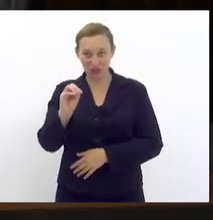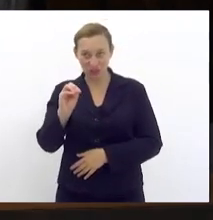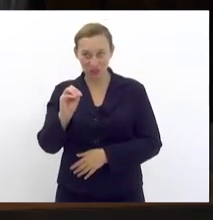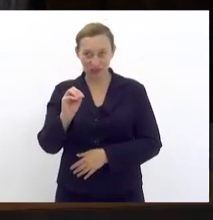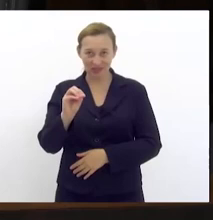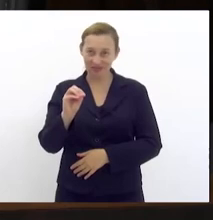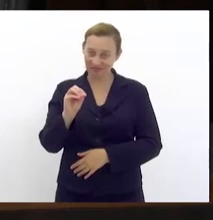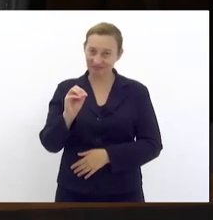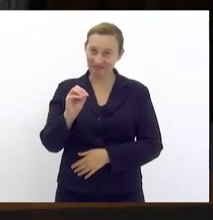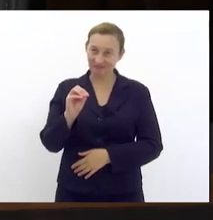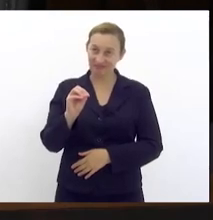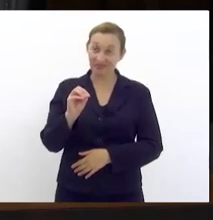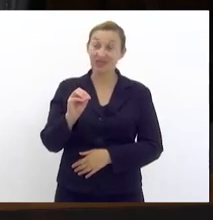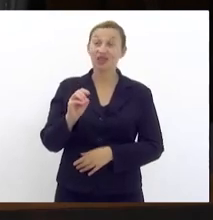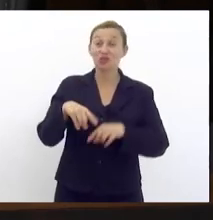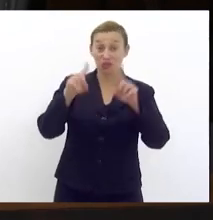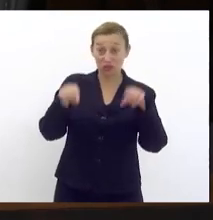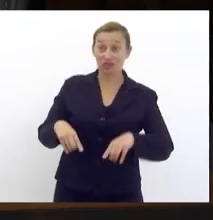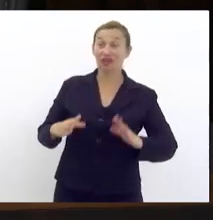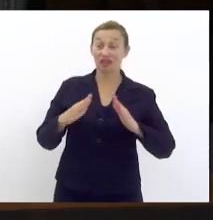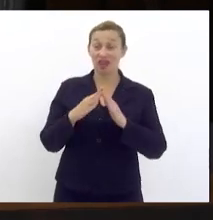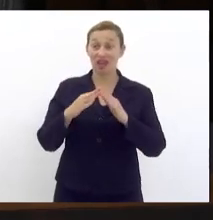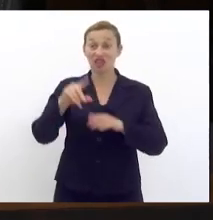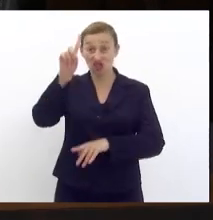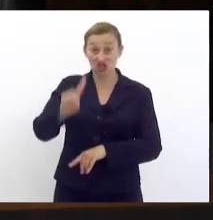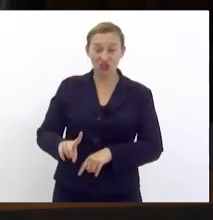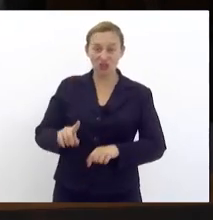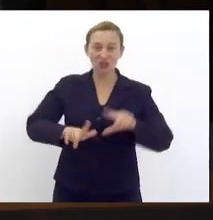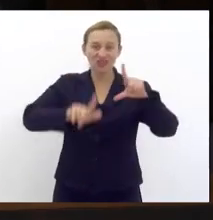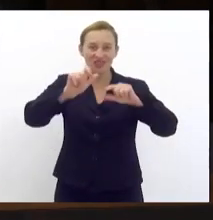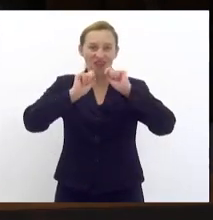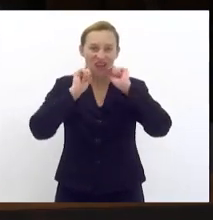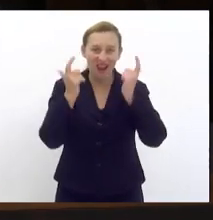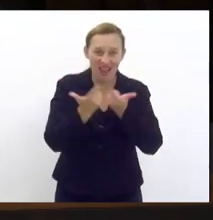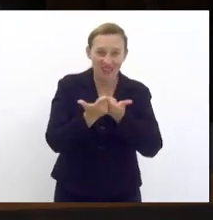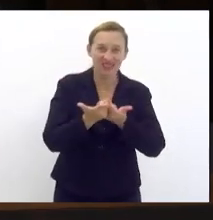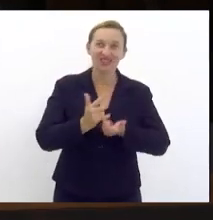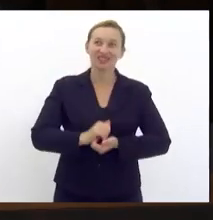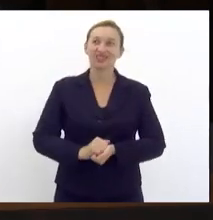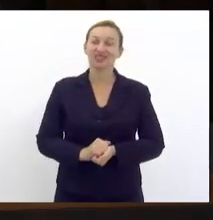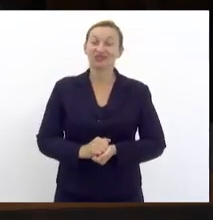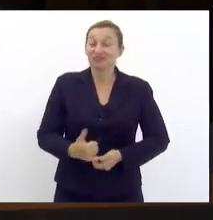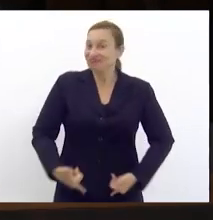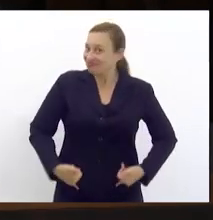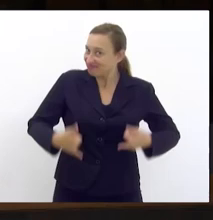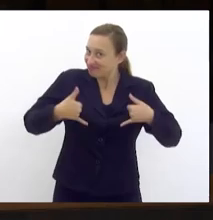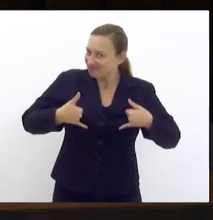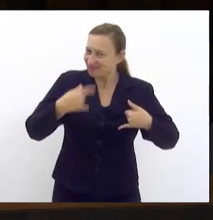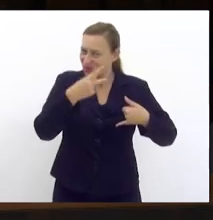Luciano, que é funcionário da casa, diretor da TV Alerj, e muito nos honra